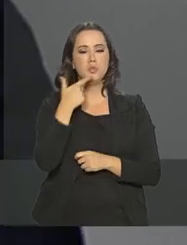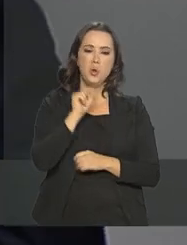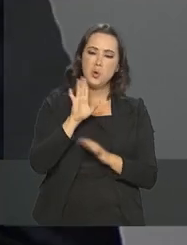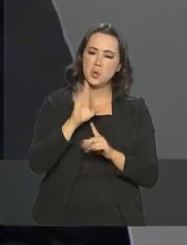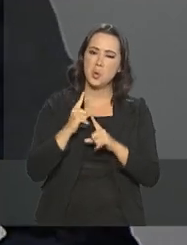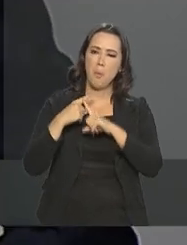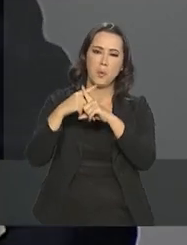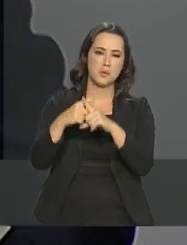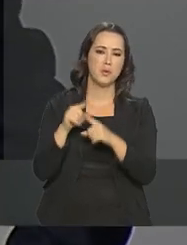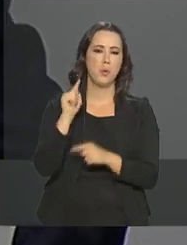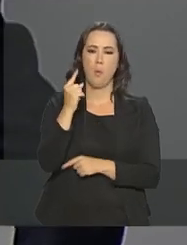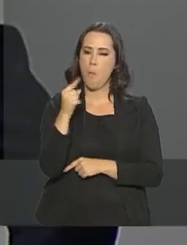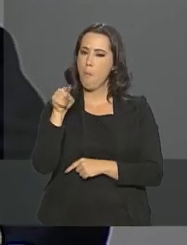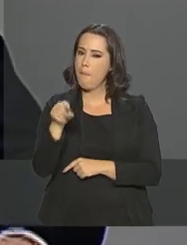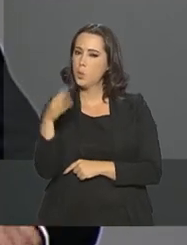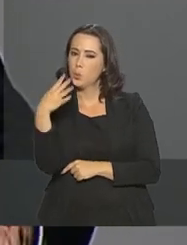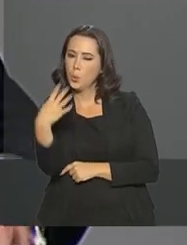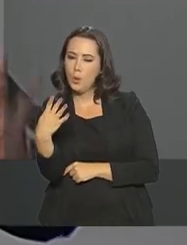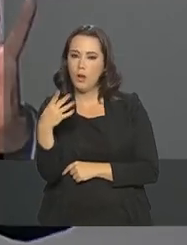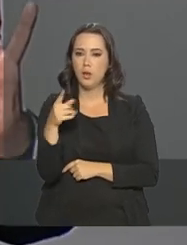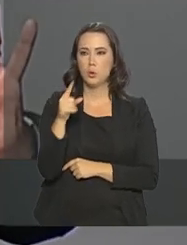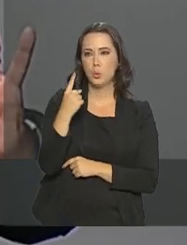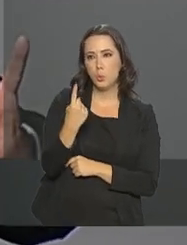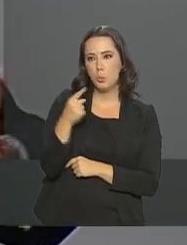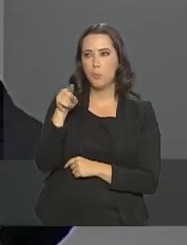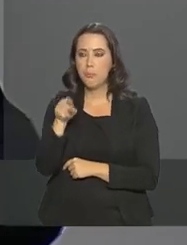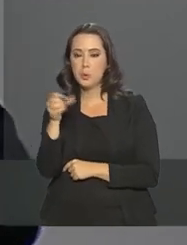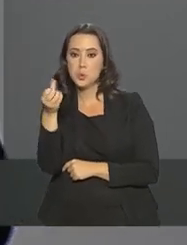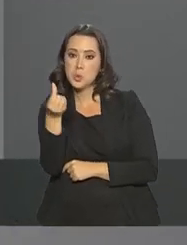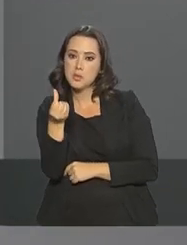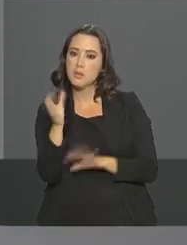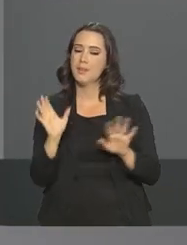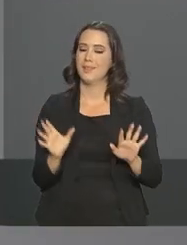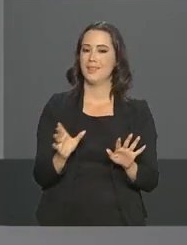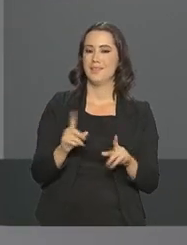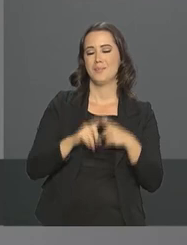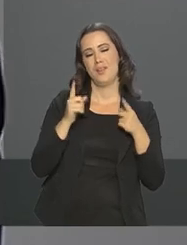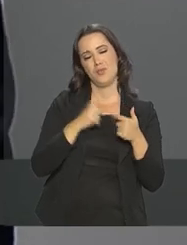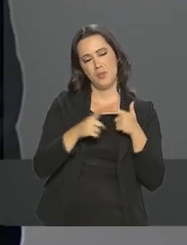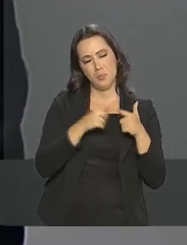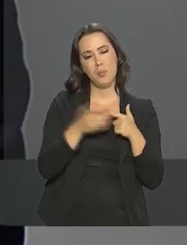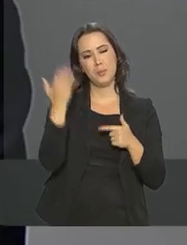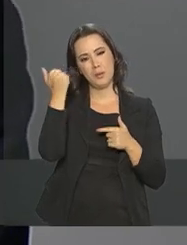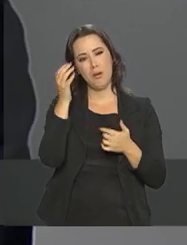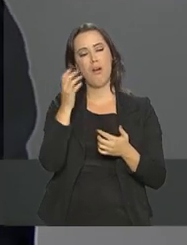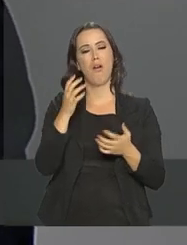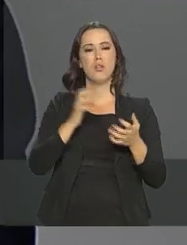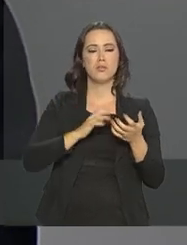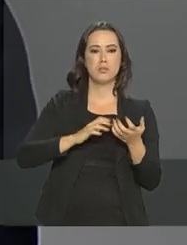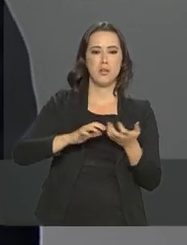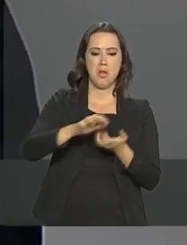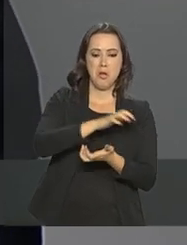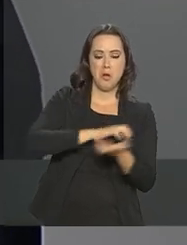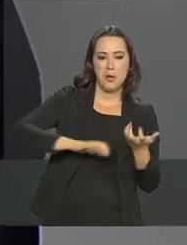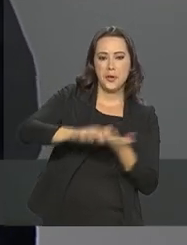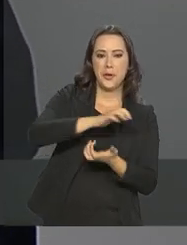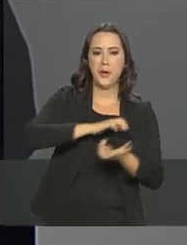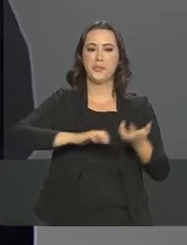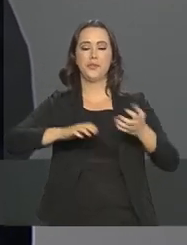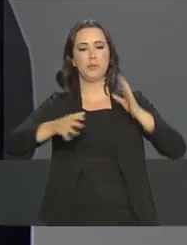pib positivo de 14.606 se a greve dos caminhoneiros sofram que dizê lo à